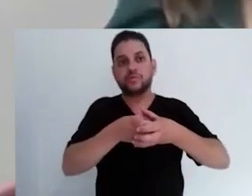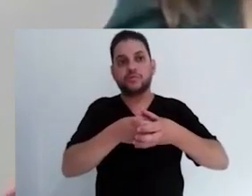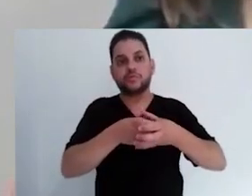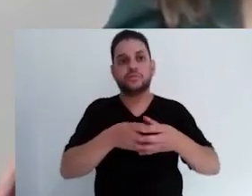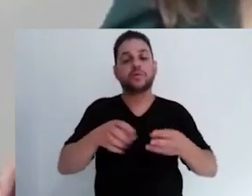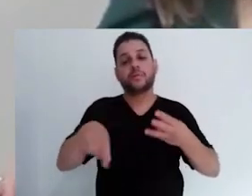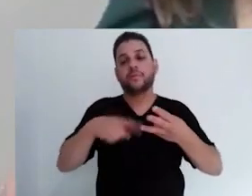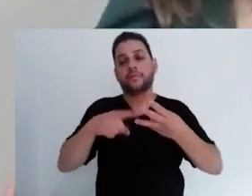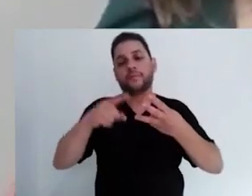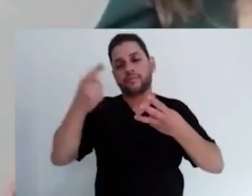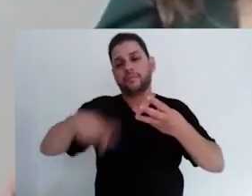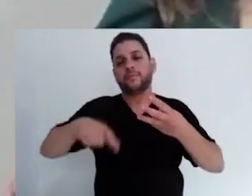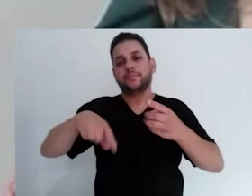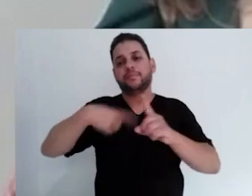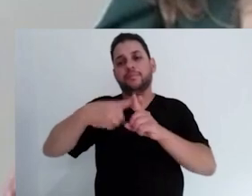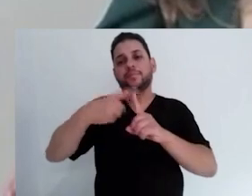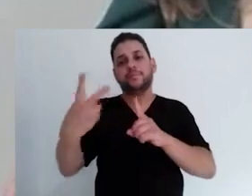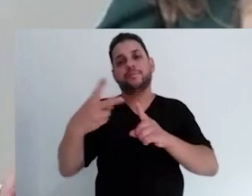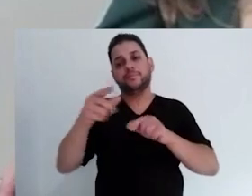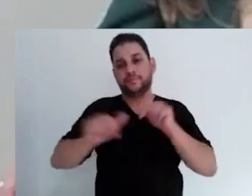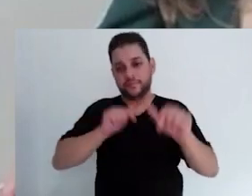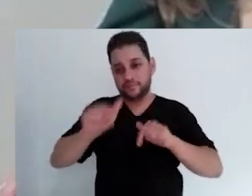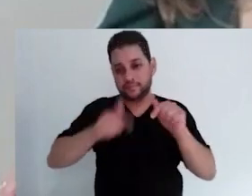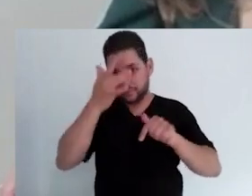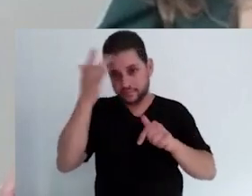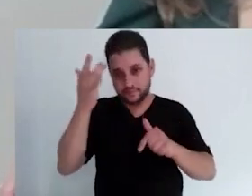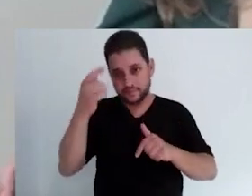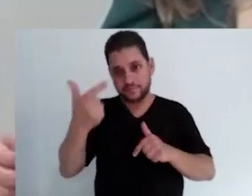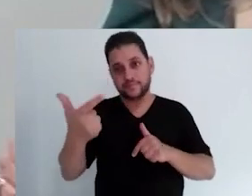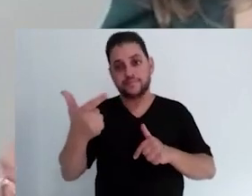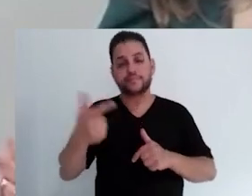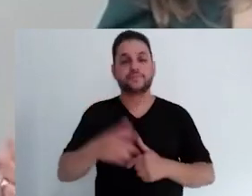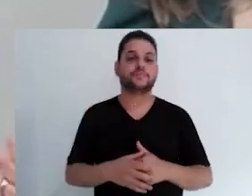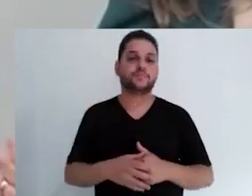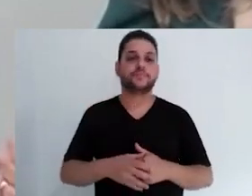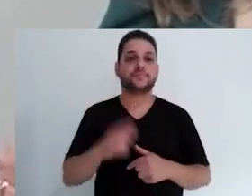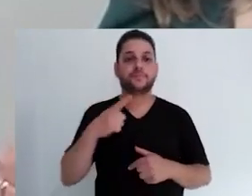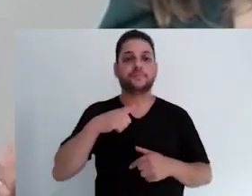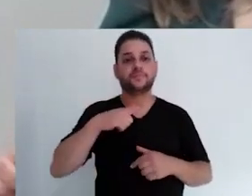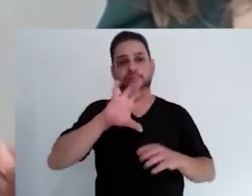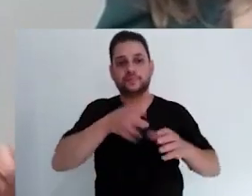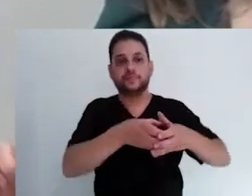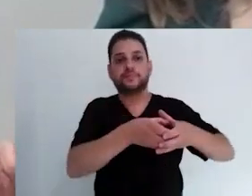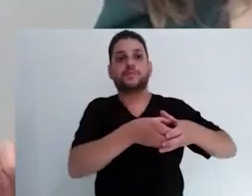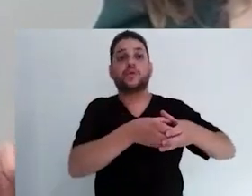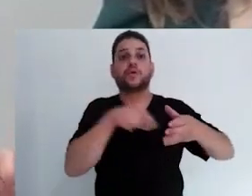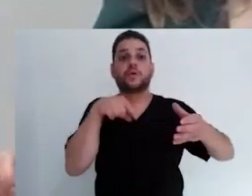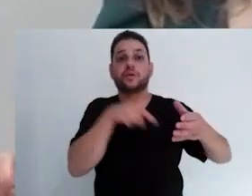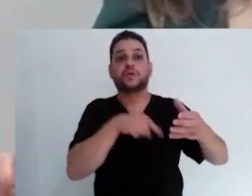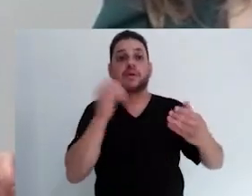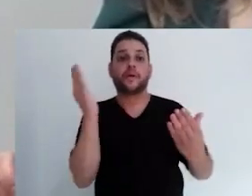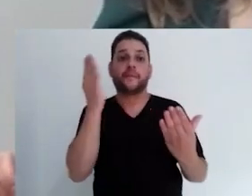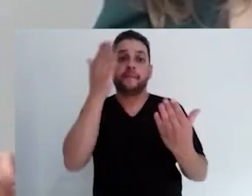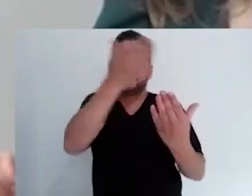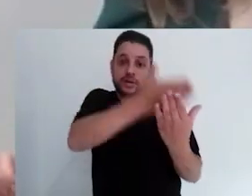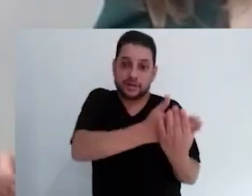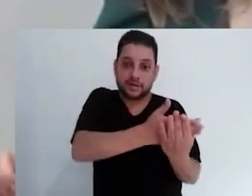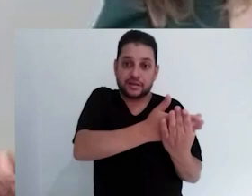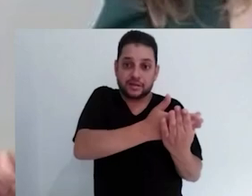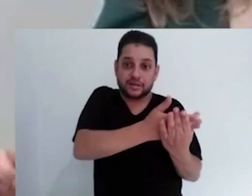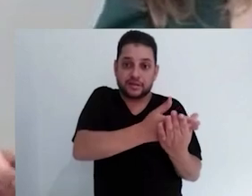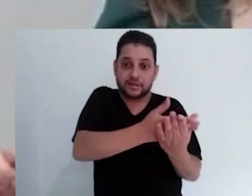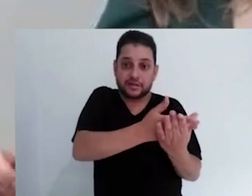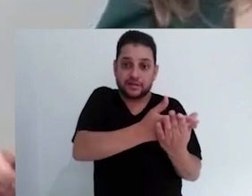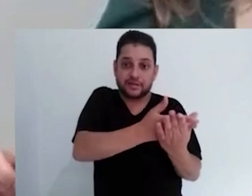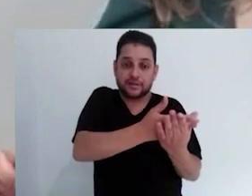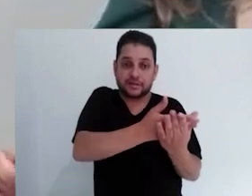2. Na prática, no entanto, como os núcleos não recebem ainda processos desde a distribuição, e o projeto é